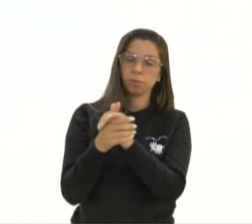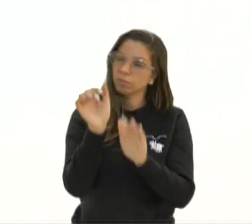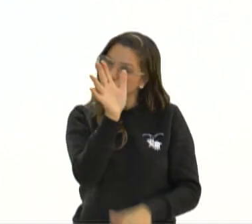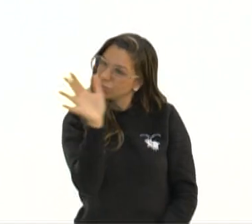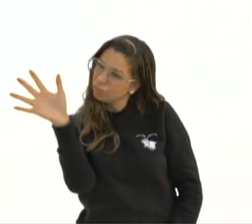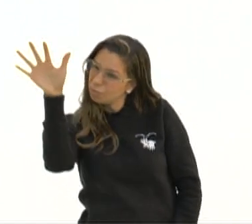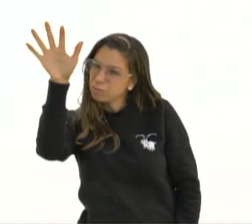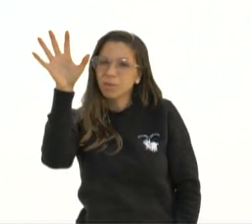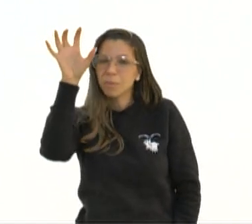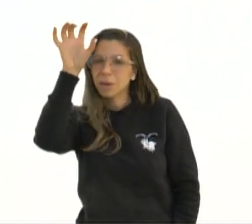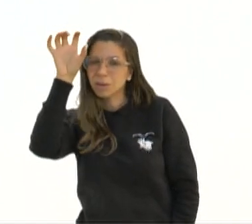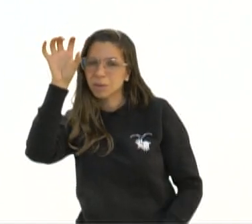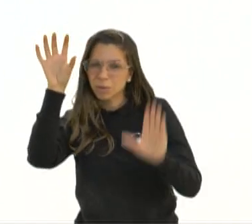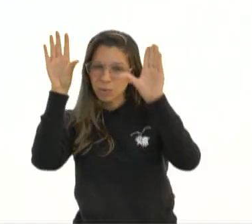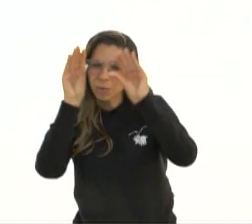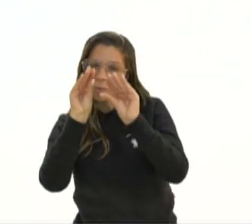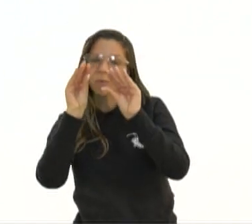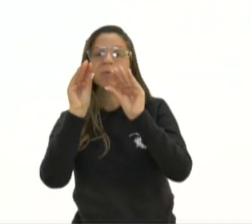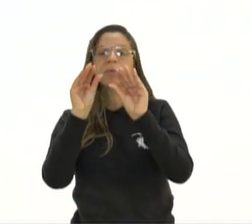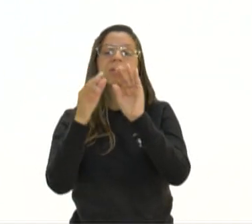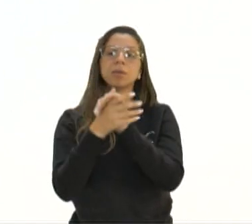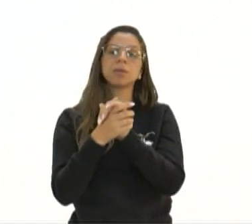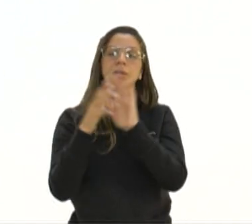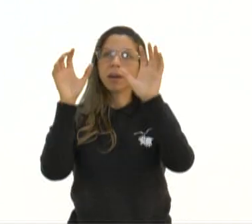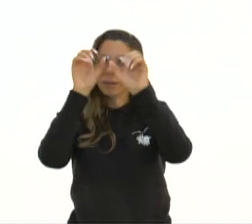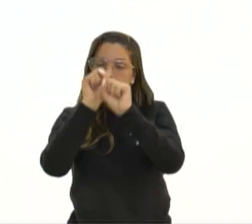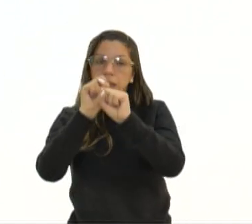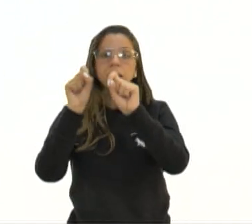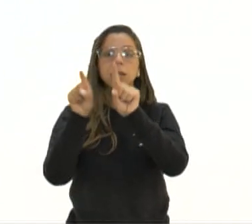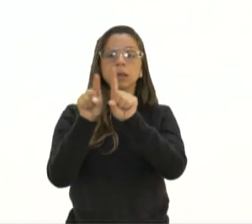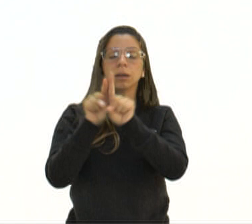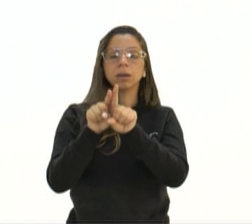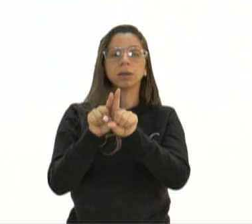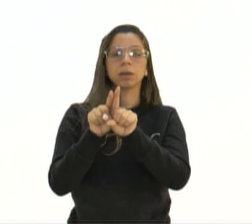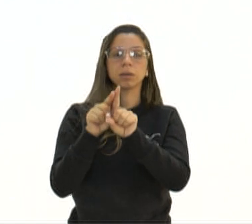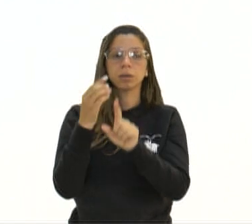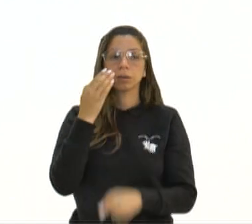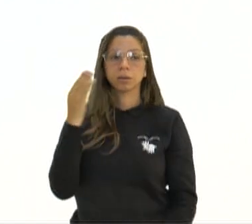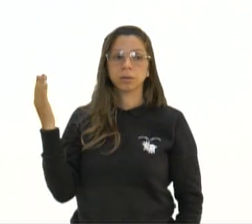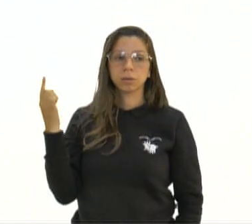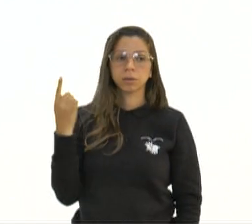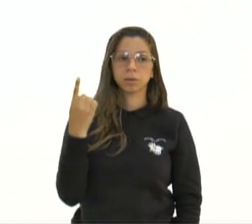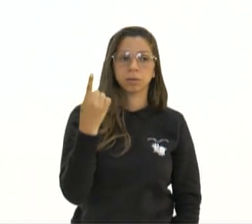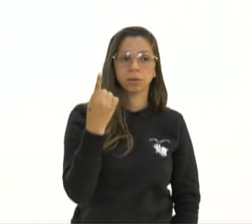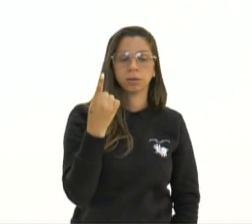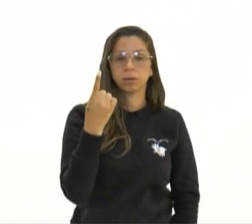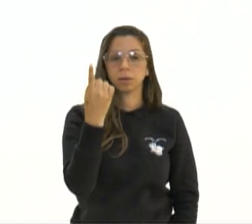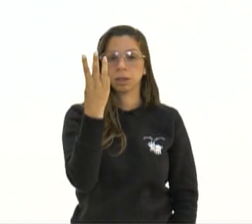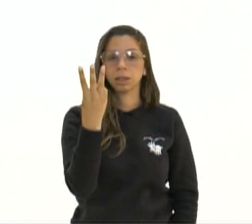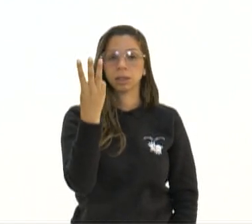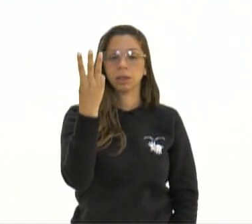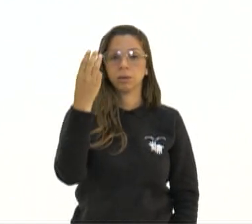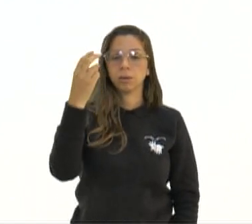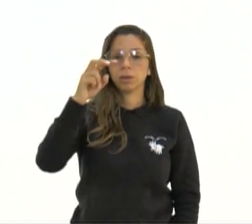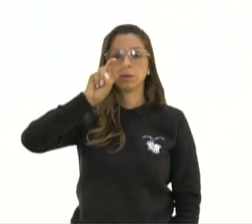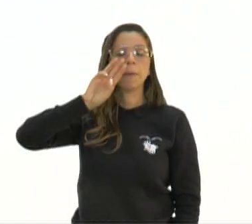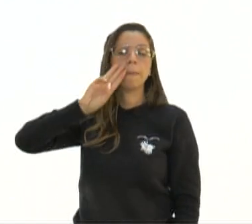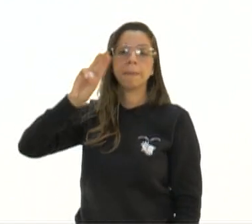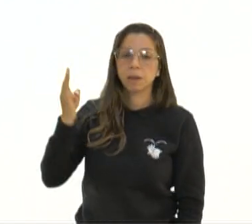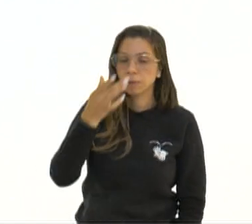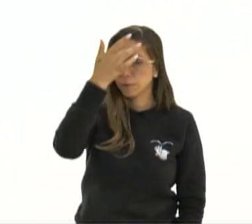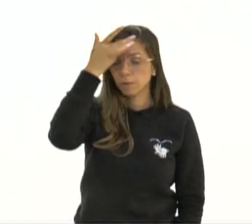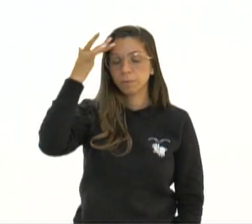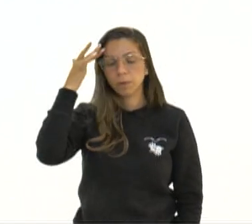mapa. Populações maiores que 42 milhões de pessoas, que é o caso da Argentina, Brasil